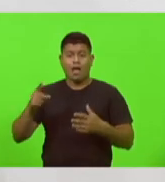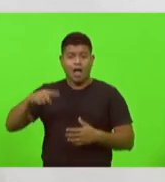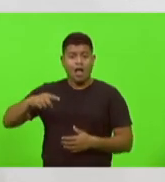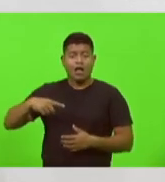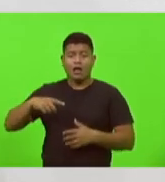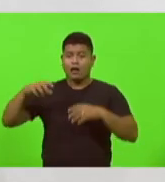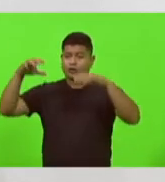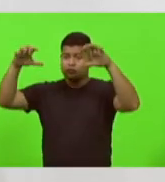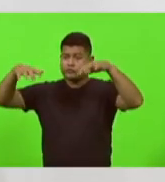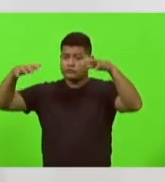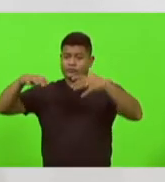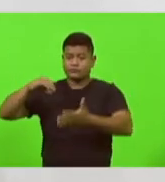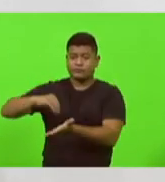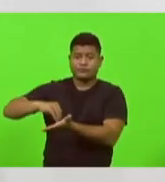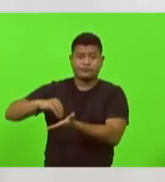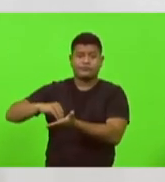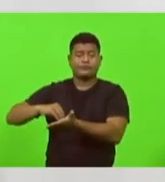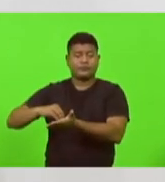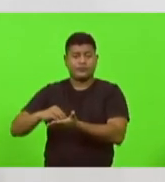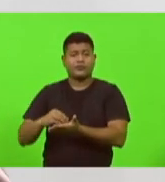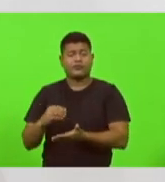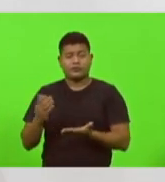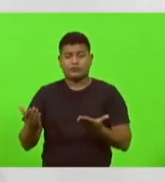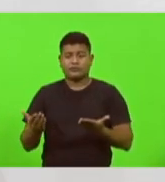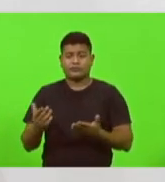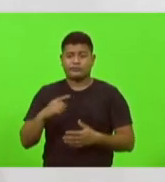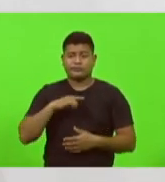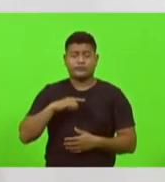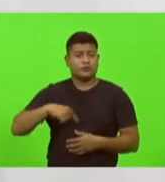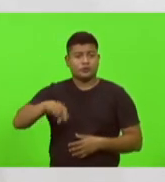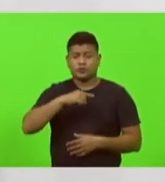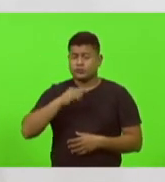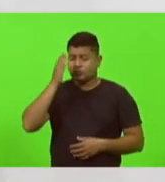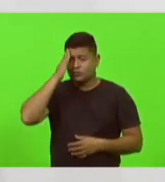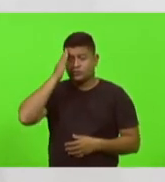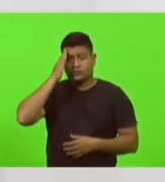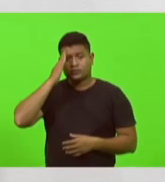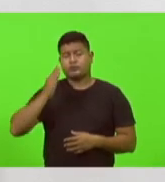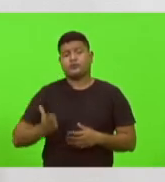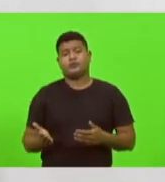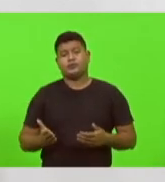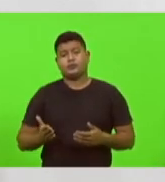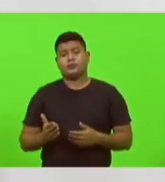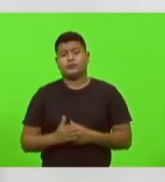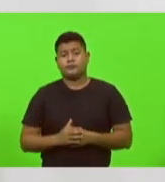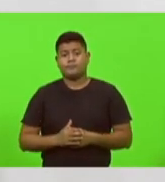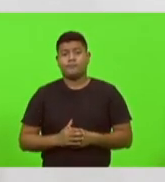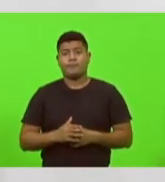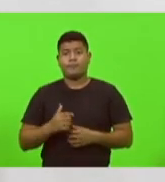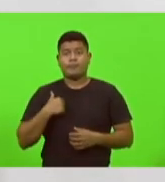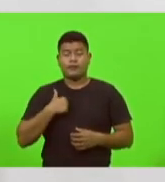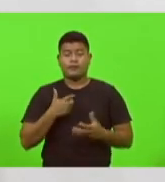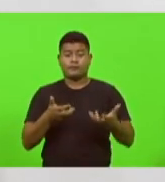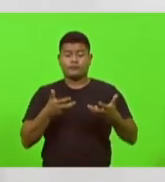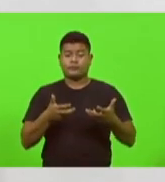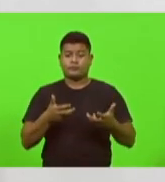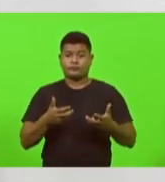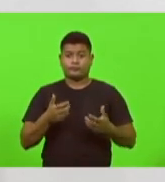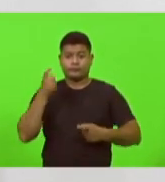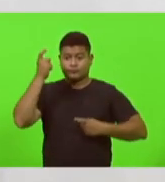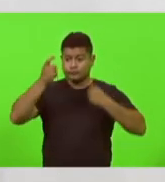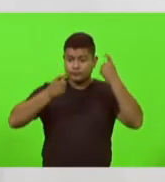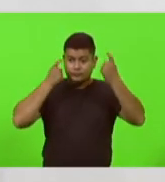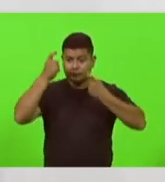aqui, deputado, se me permitir, estender essa sua preocupação do oeste, do extremo